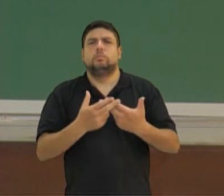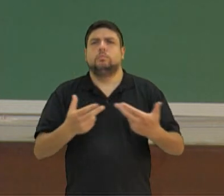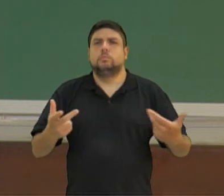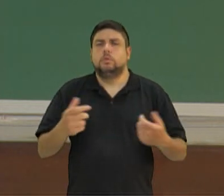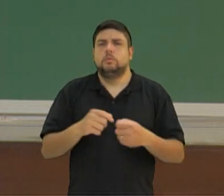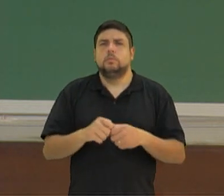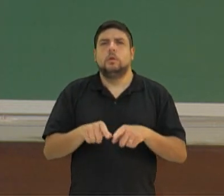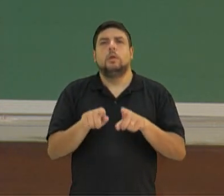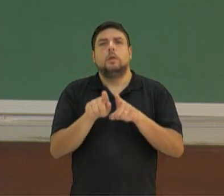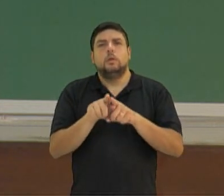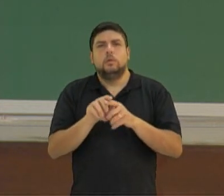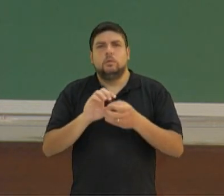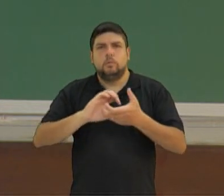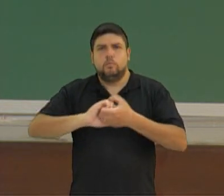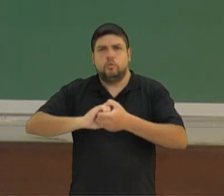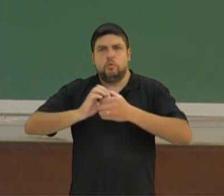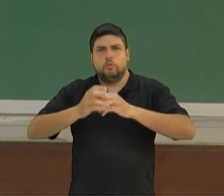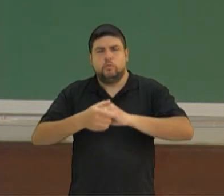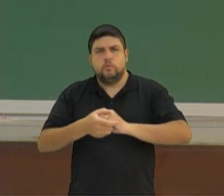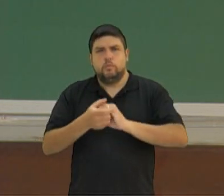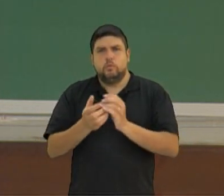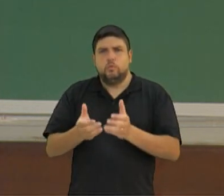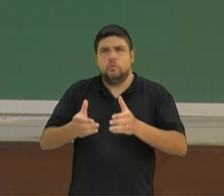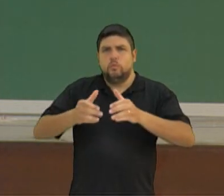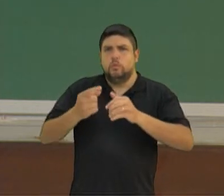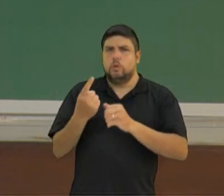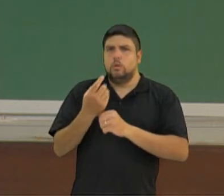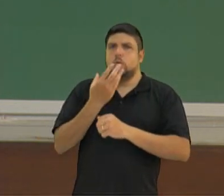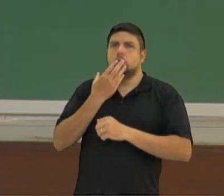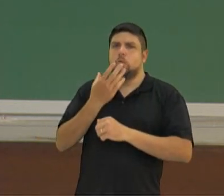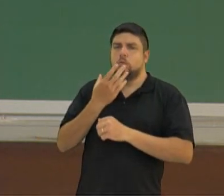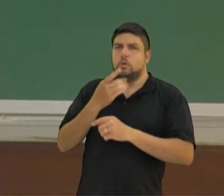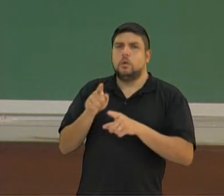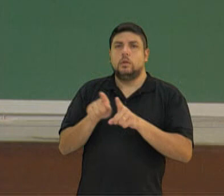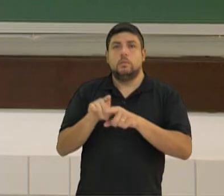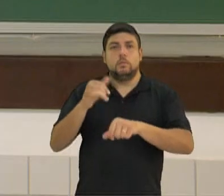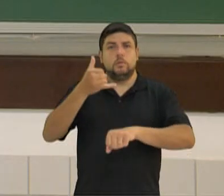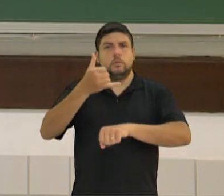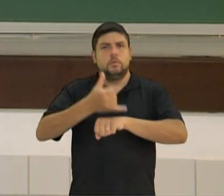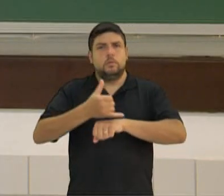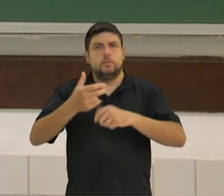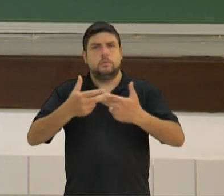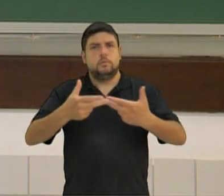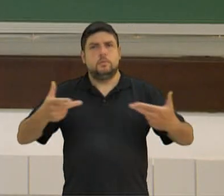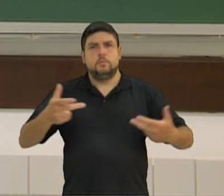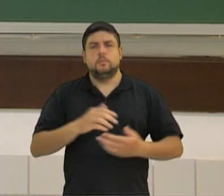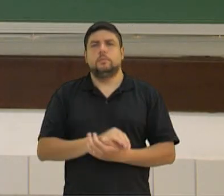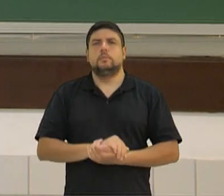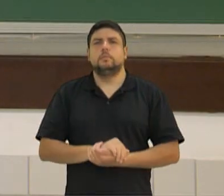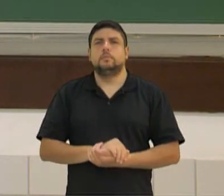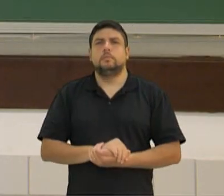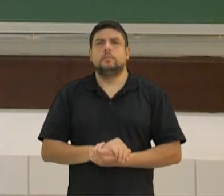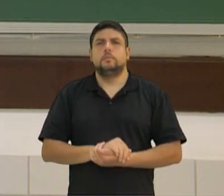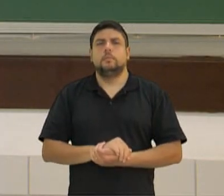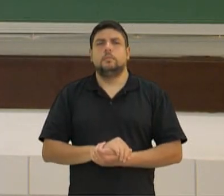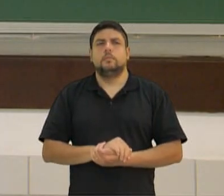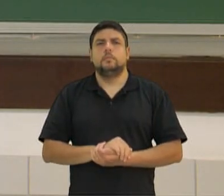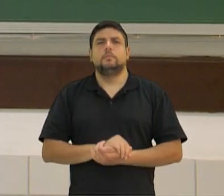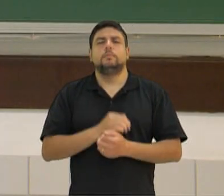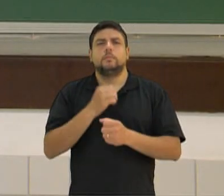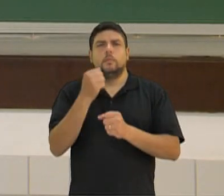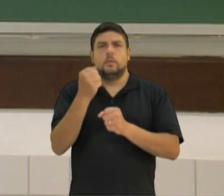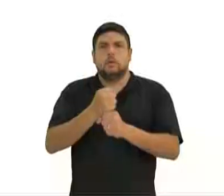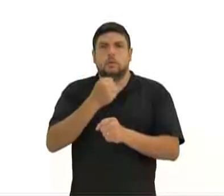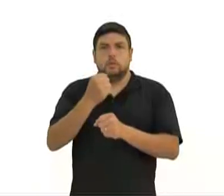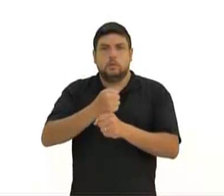cerâmica monocromáticas e metais. Vamos conhecê-los. A arquitetura são